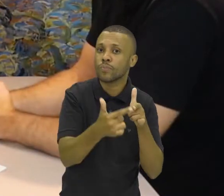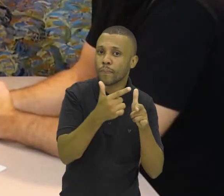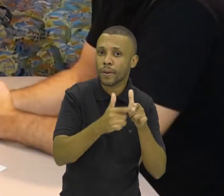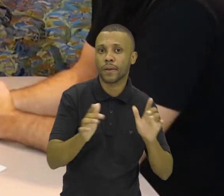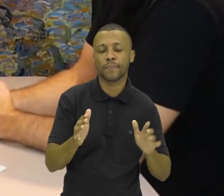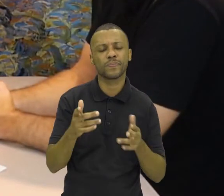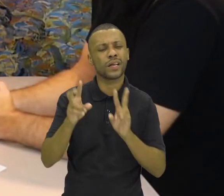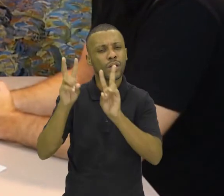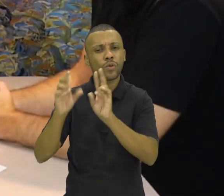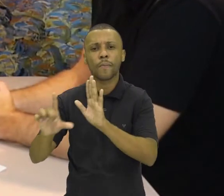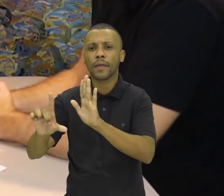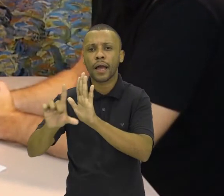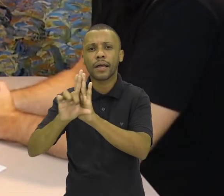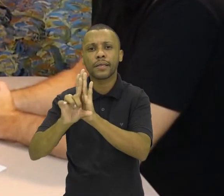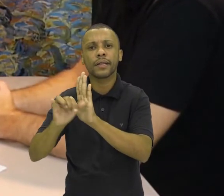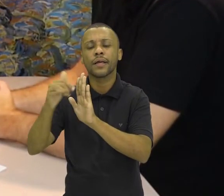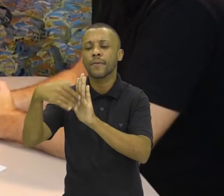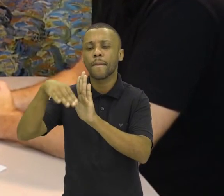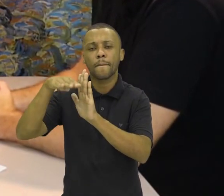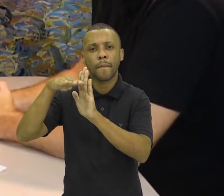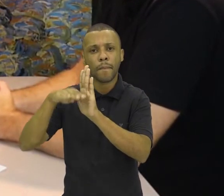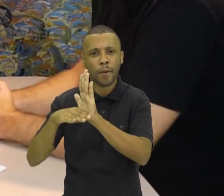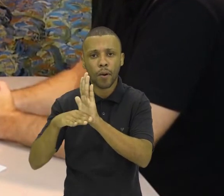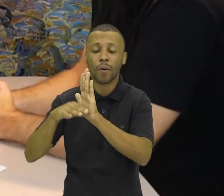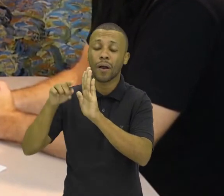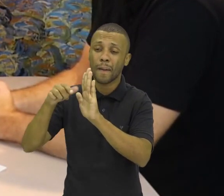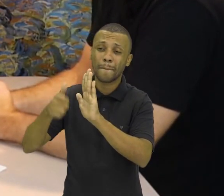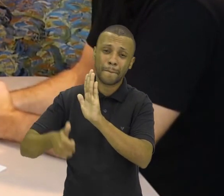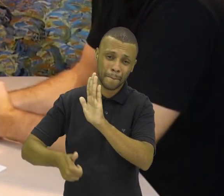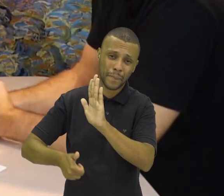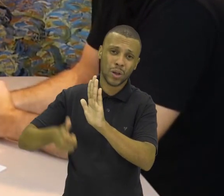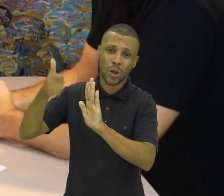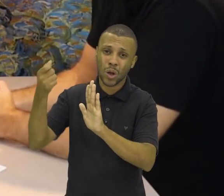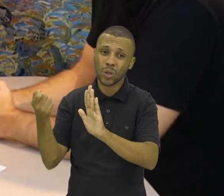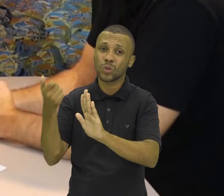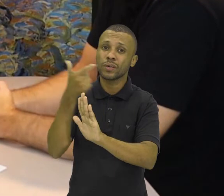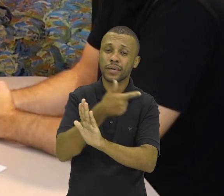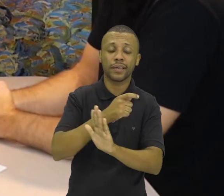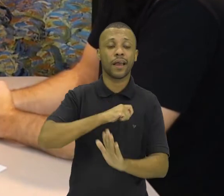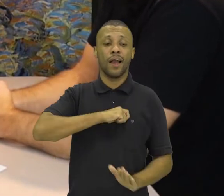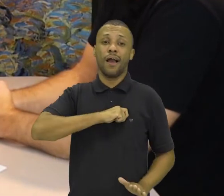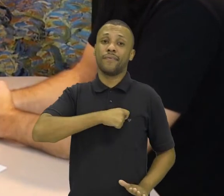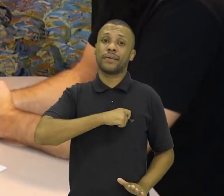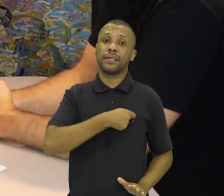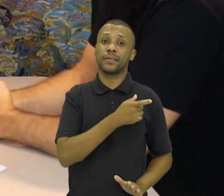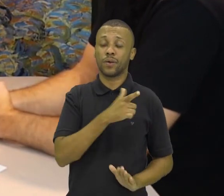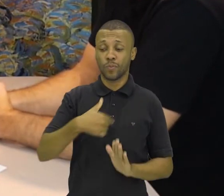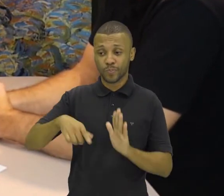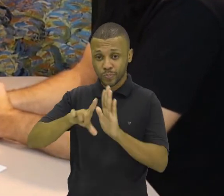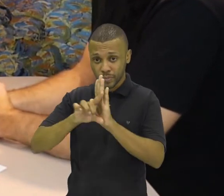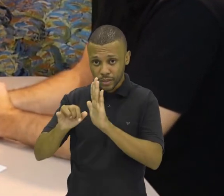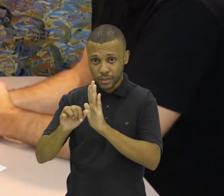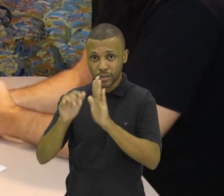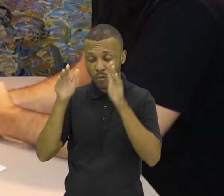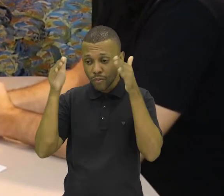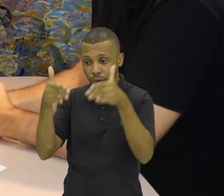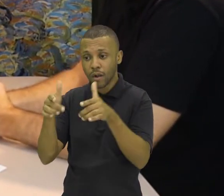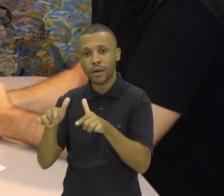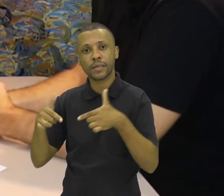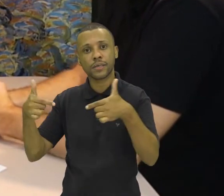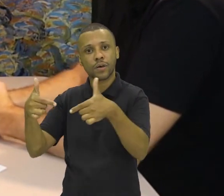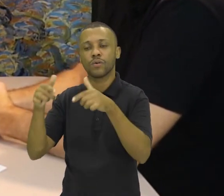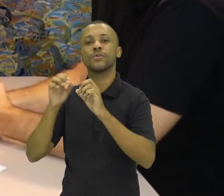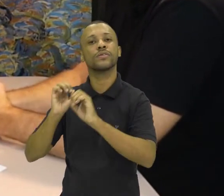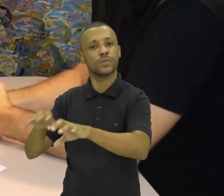né? E o trabalho de Infelizmente. educação é tão maior quanto, né, muito o de importante. fiscalização. Sim. A gente tem mais, Sim. tem